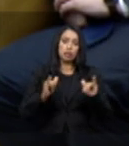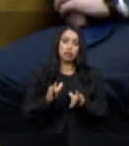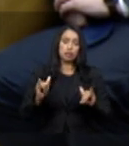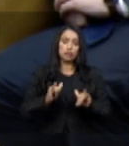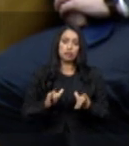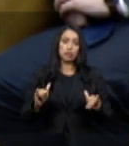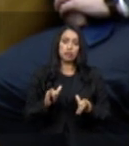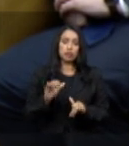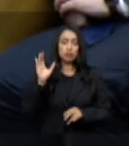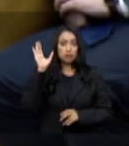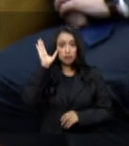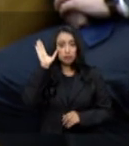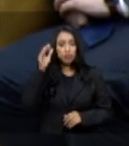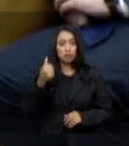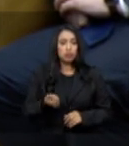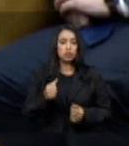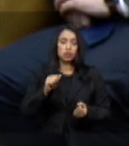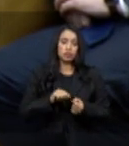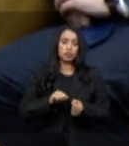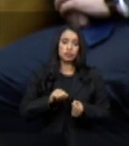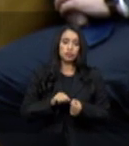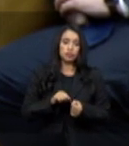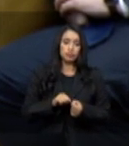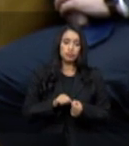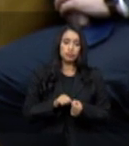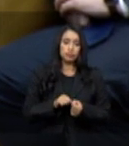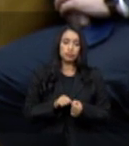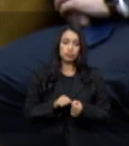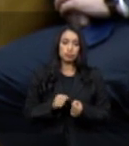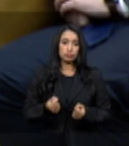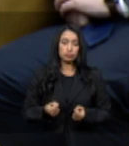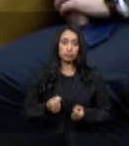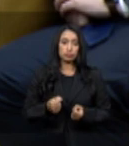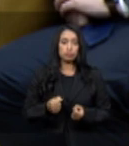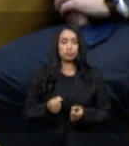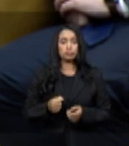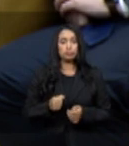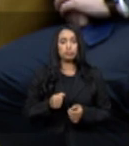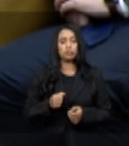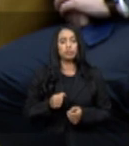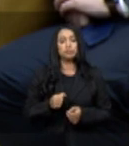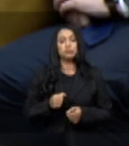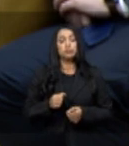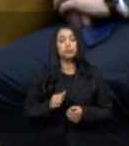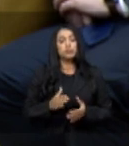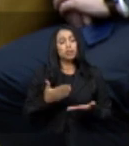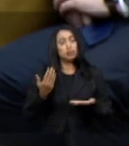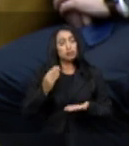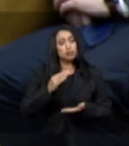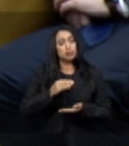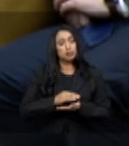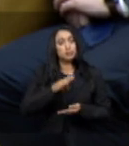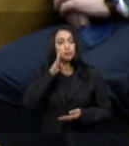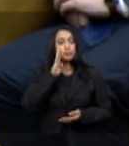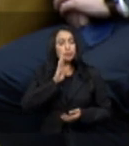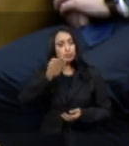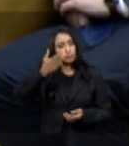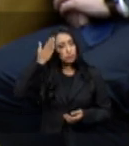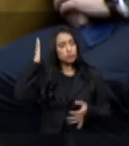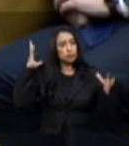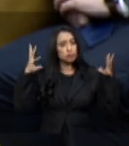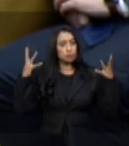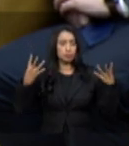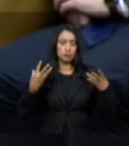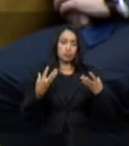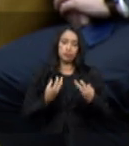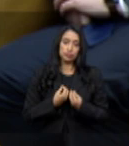da douta decisão proferida pelo eminente vice decano do supremo tribunal federal e excelências neste momento é